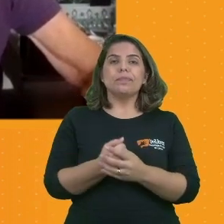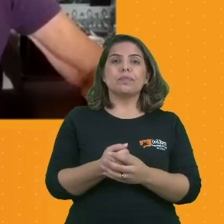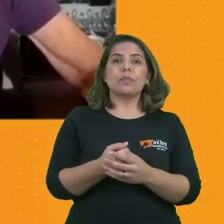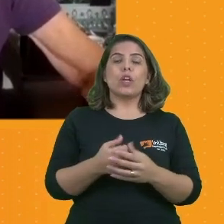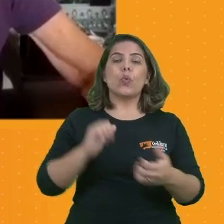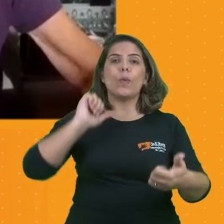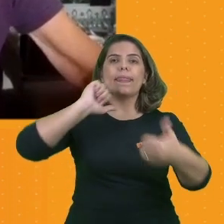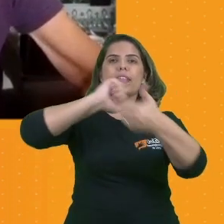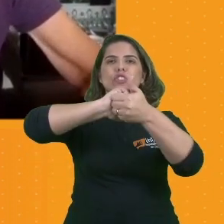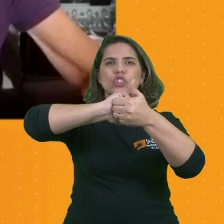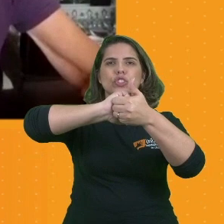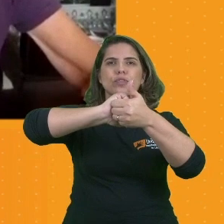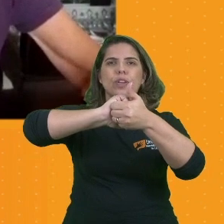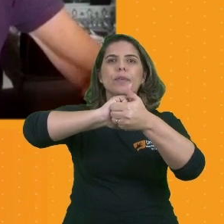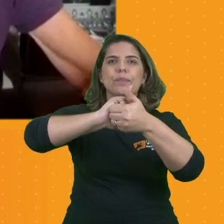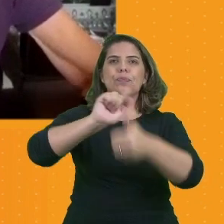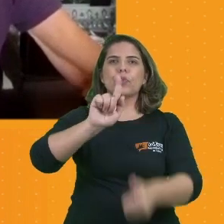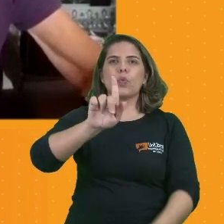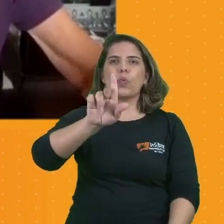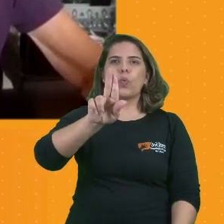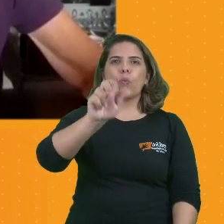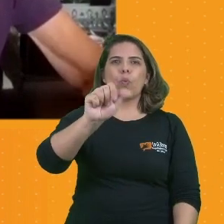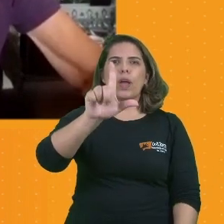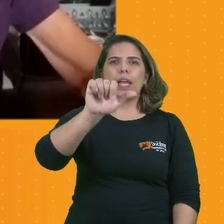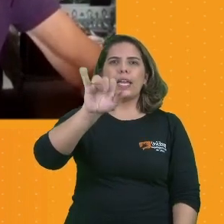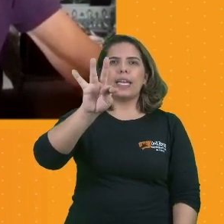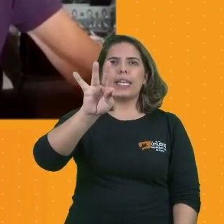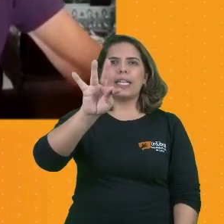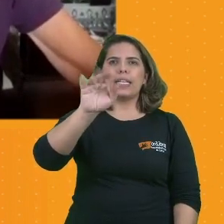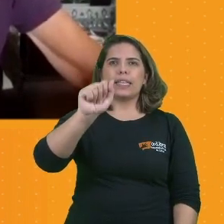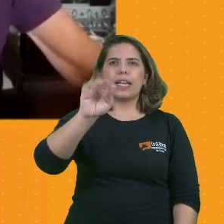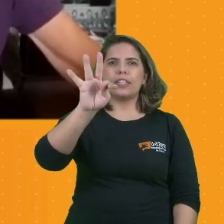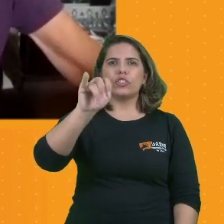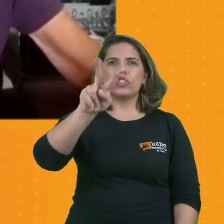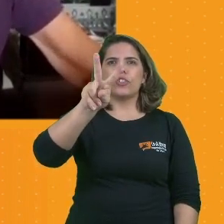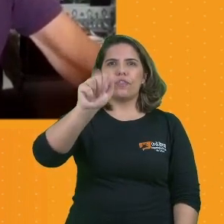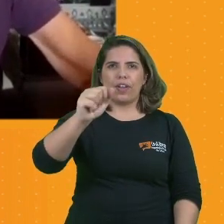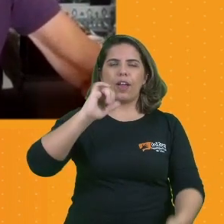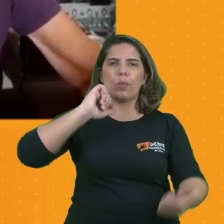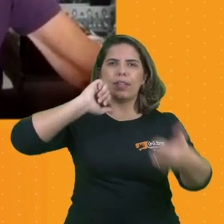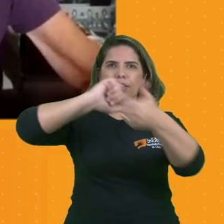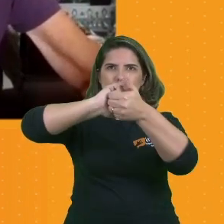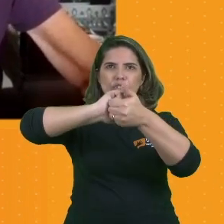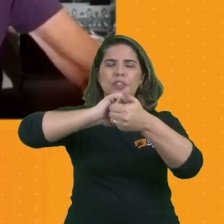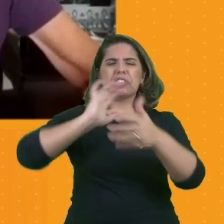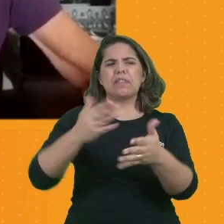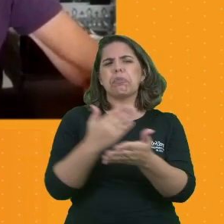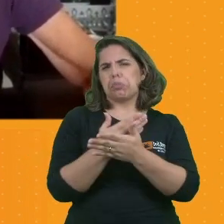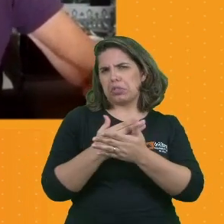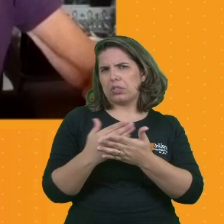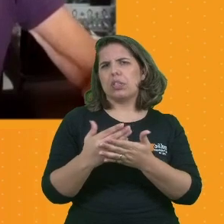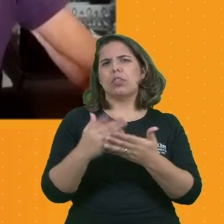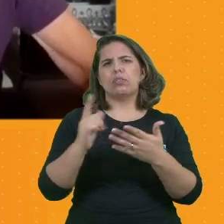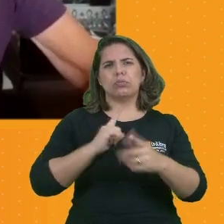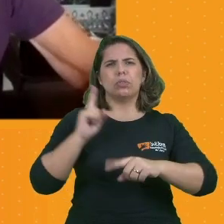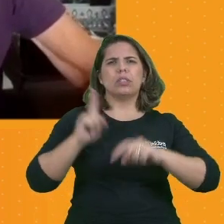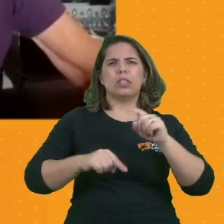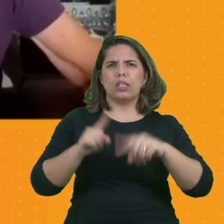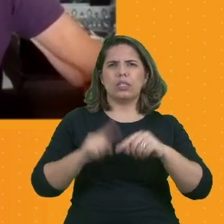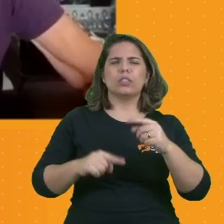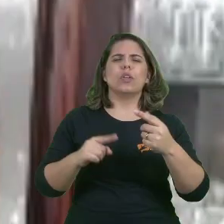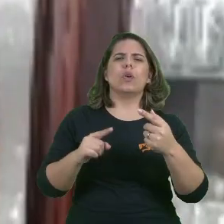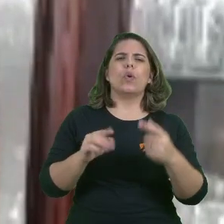quando Nativa já fala assim comigo não havia muito o recurso